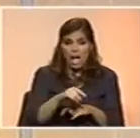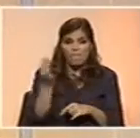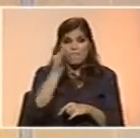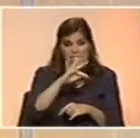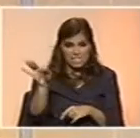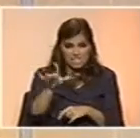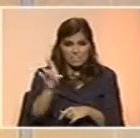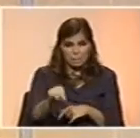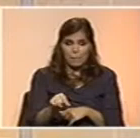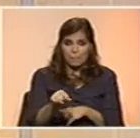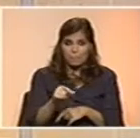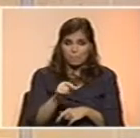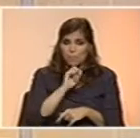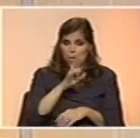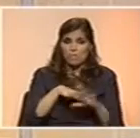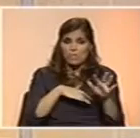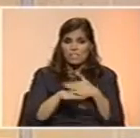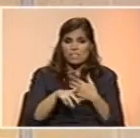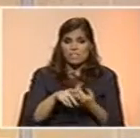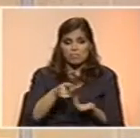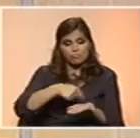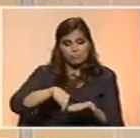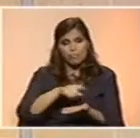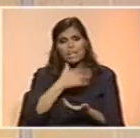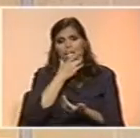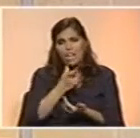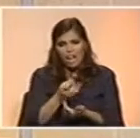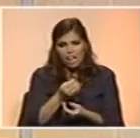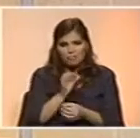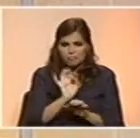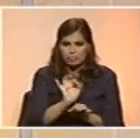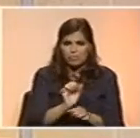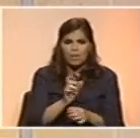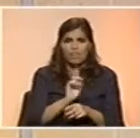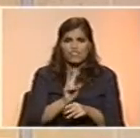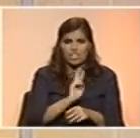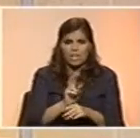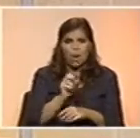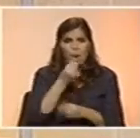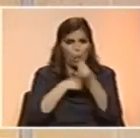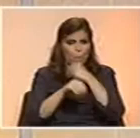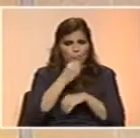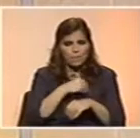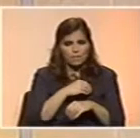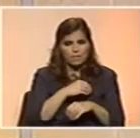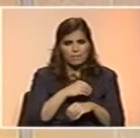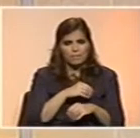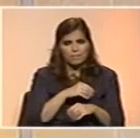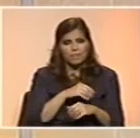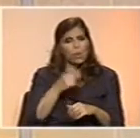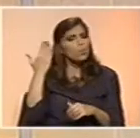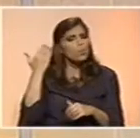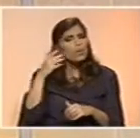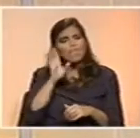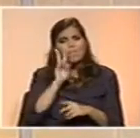francesinhas vegetarianas, pode-se fazer uma refeição de Natal vegetariana. Ou comer, até no outro dia vi que num restaurante